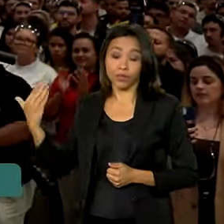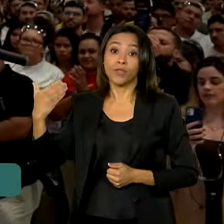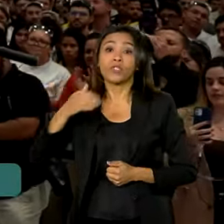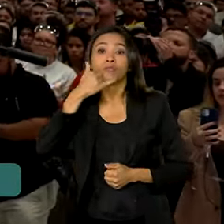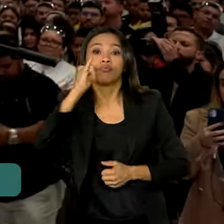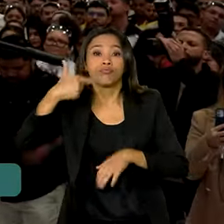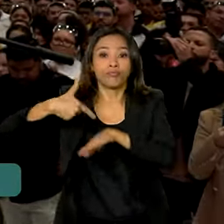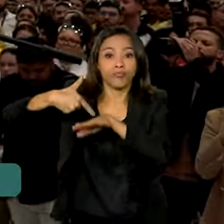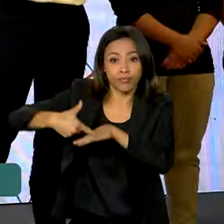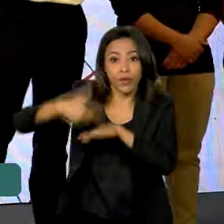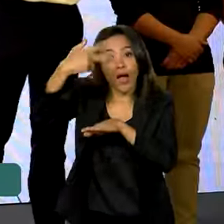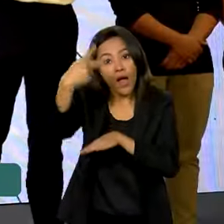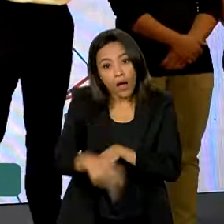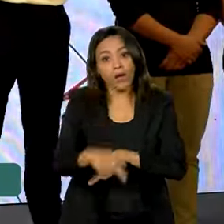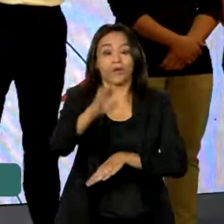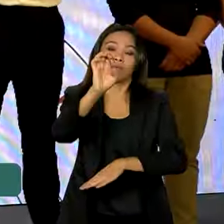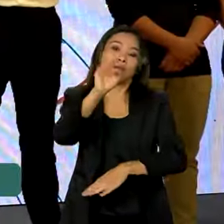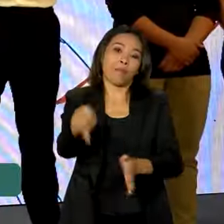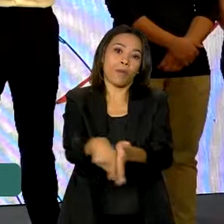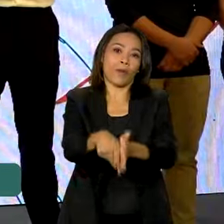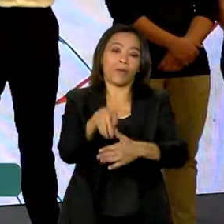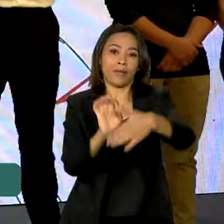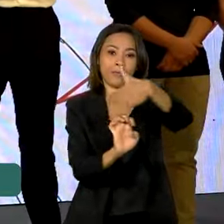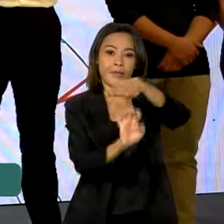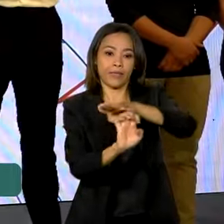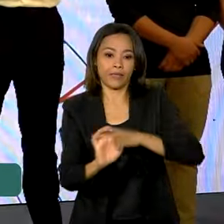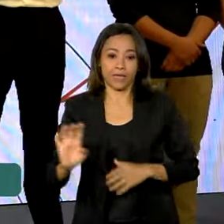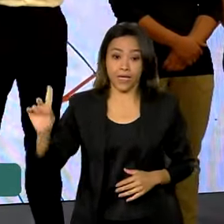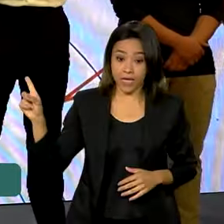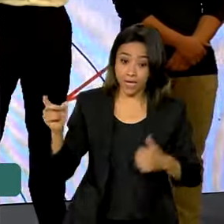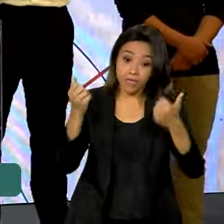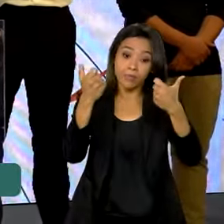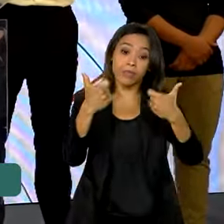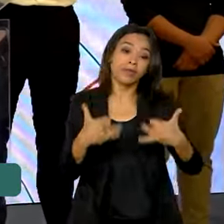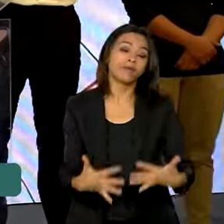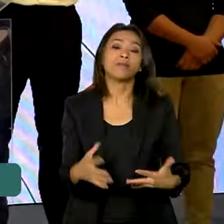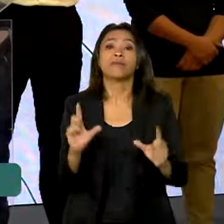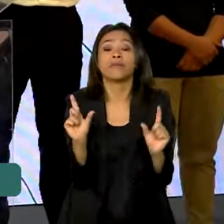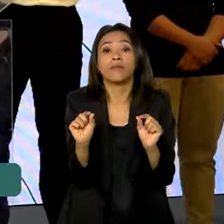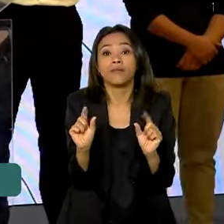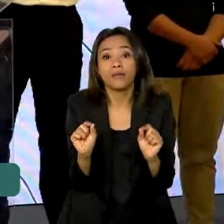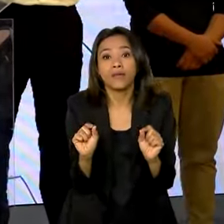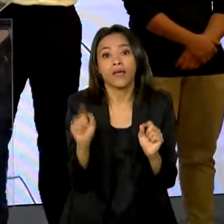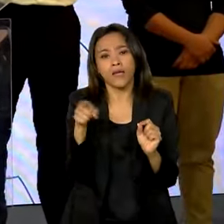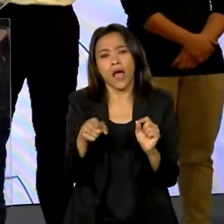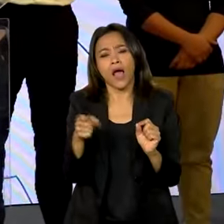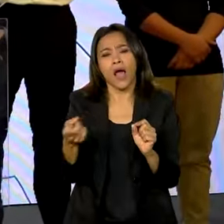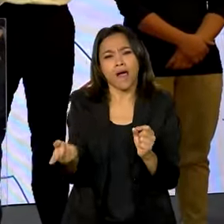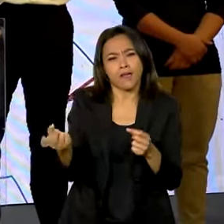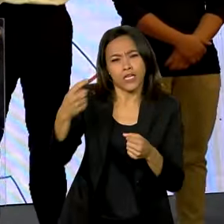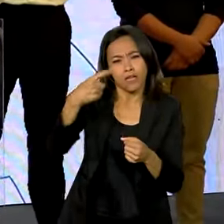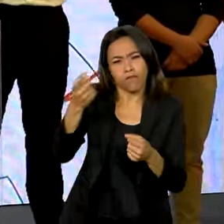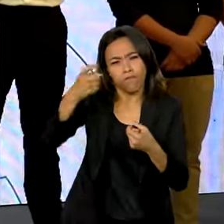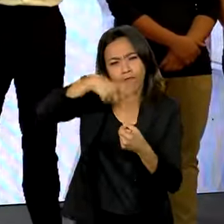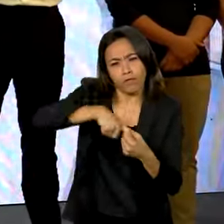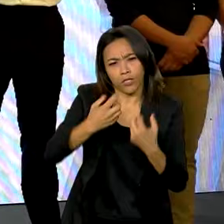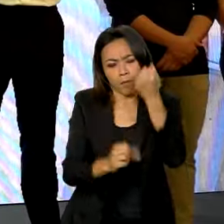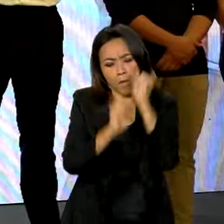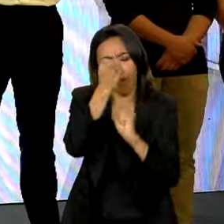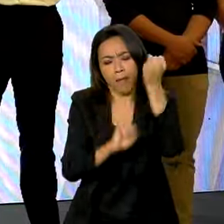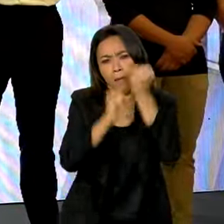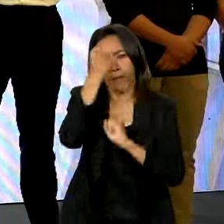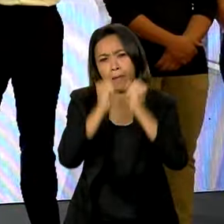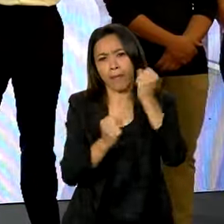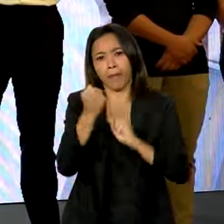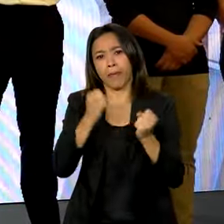na sede da empresa. Um ponto de inflexão de crescimento nacional, de reindustrialização do Brasil, vai